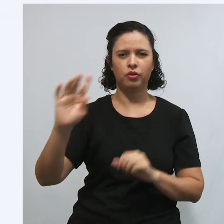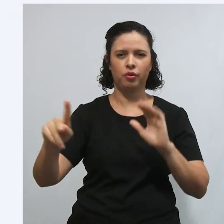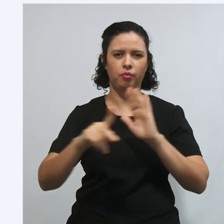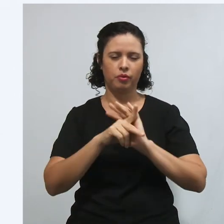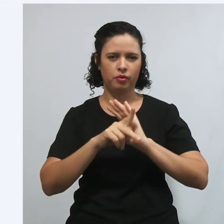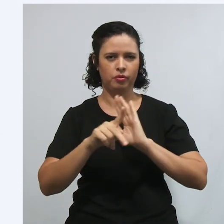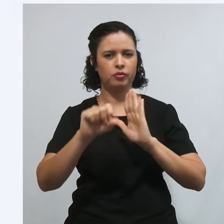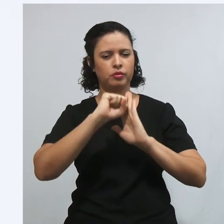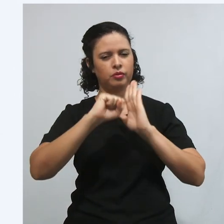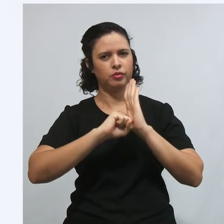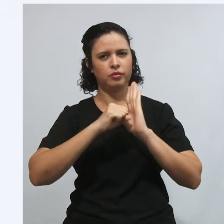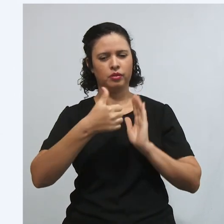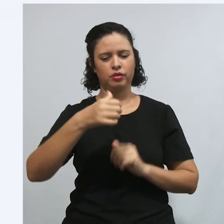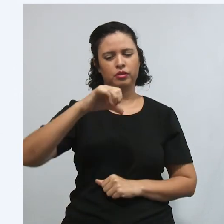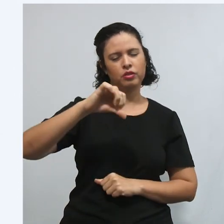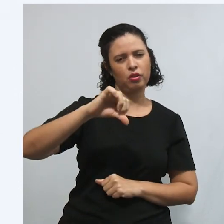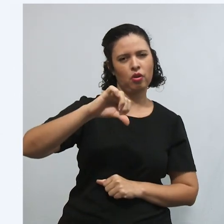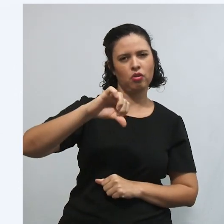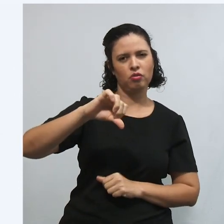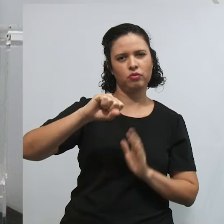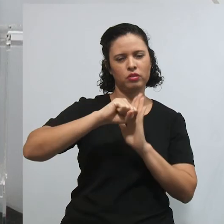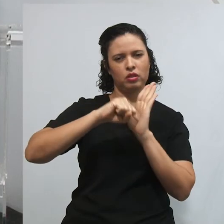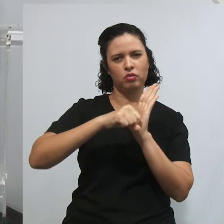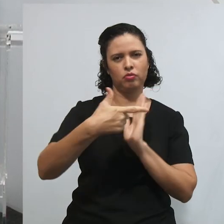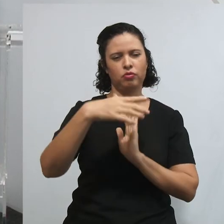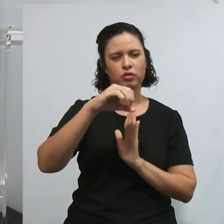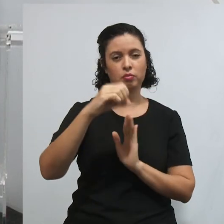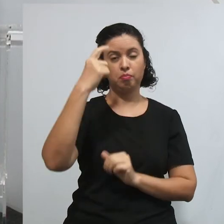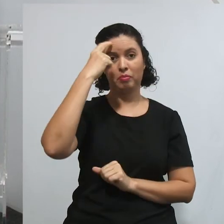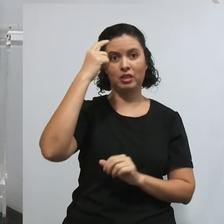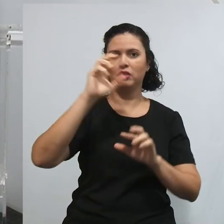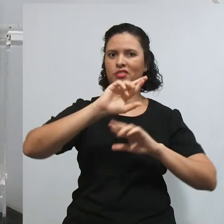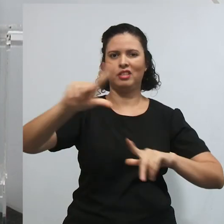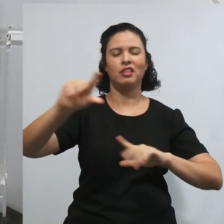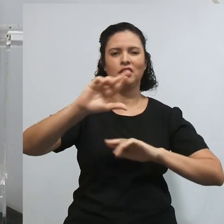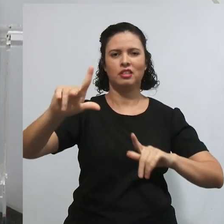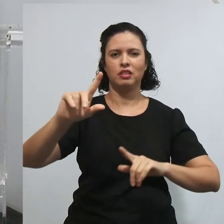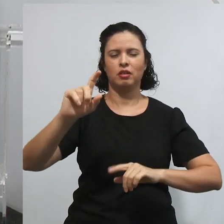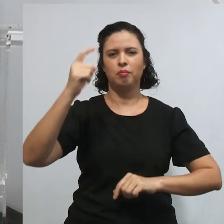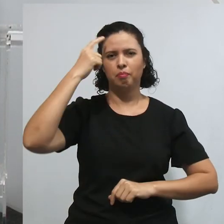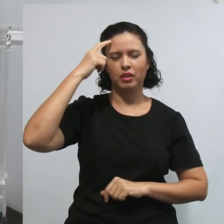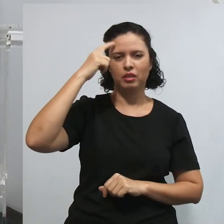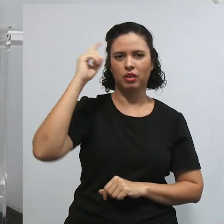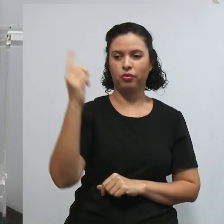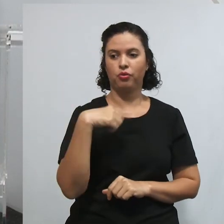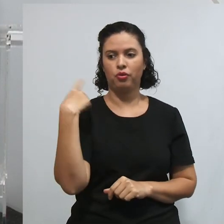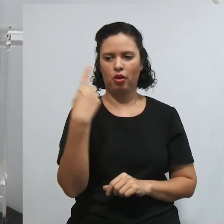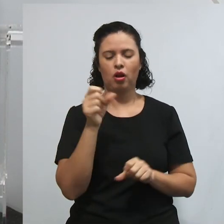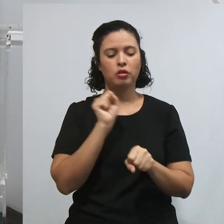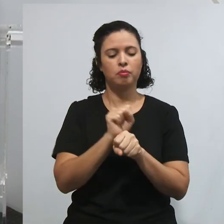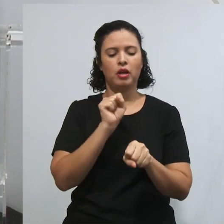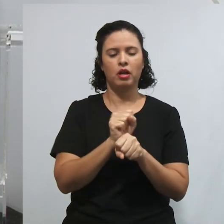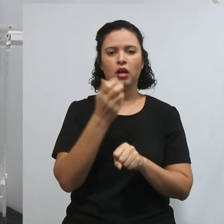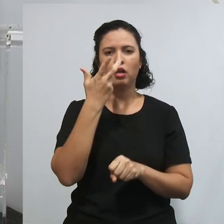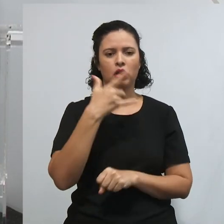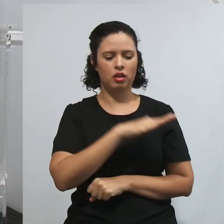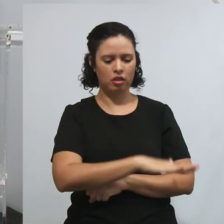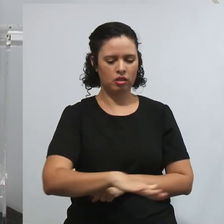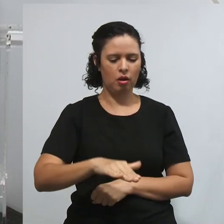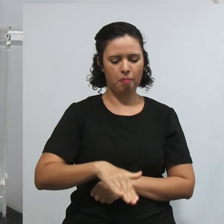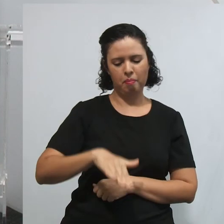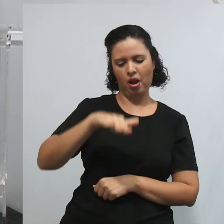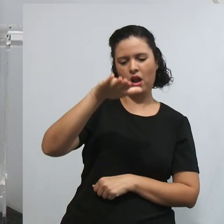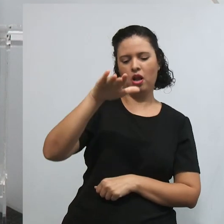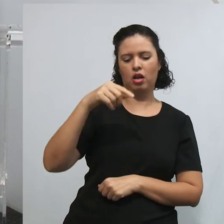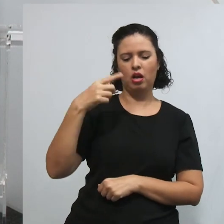no século XIX, lá no século XX, acreditavam no contrário. Acreditava que a gente deveria esperar a criança, o sujeito se